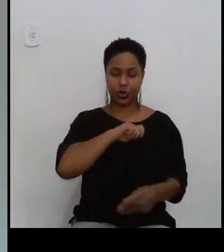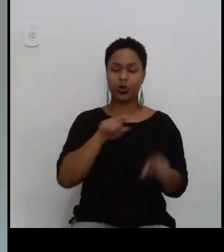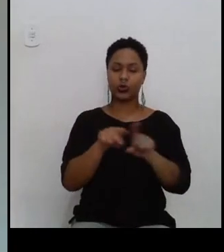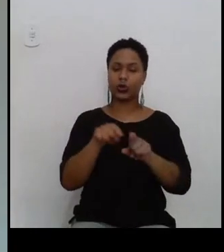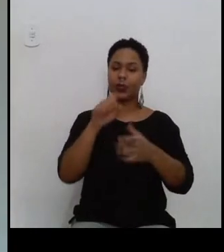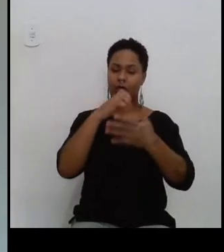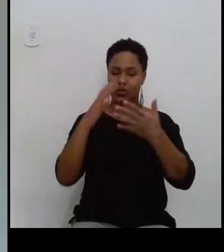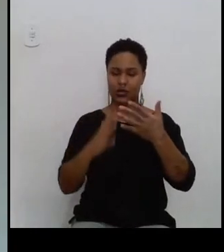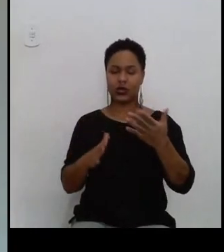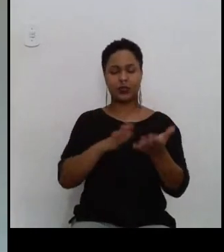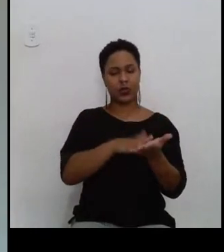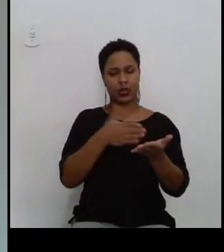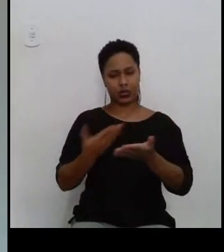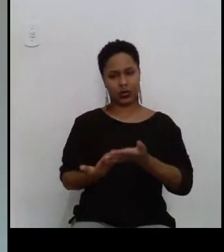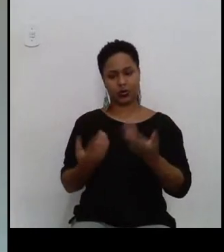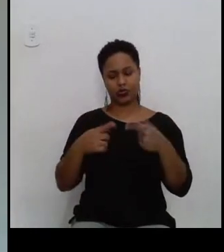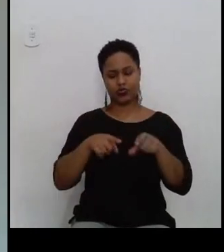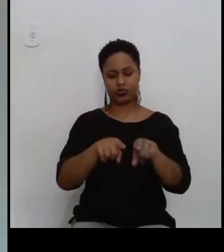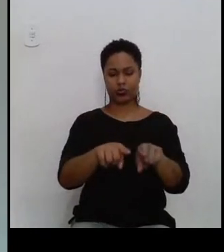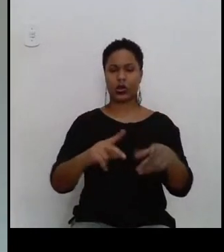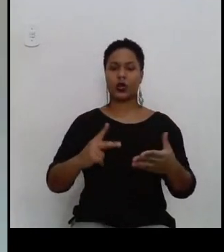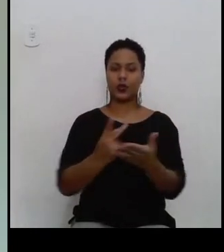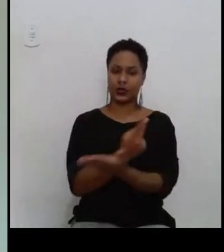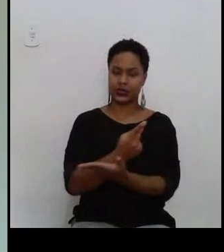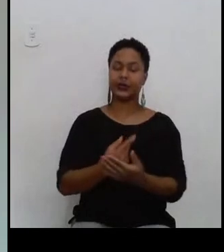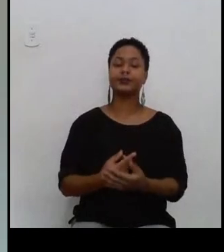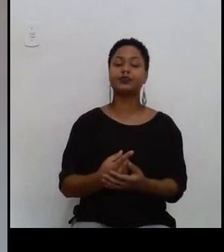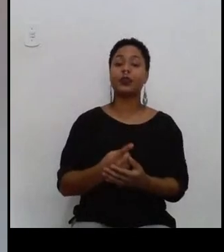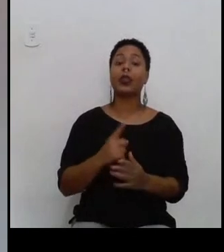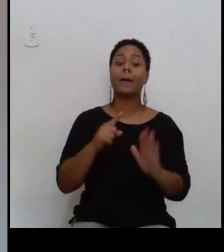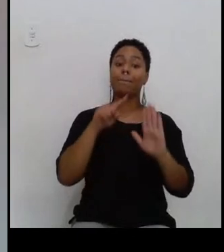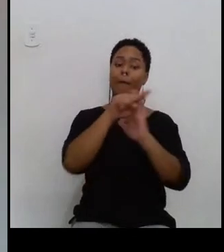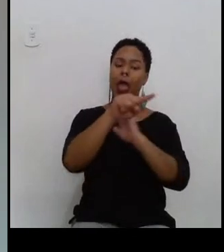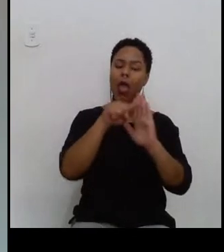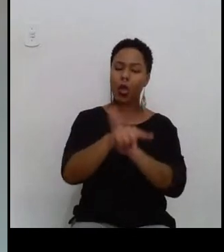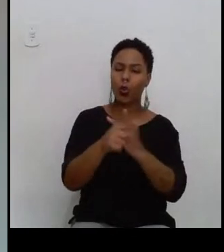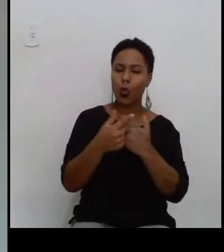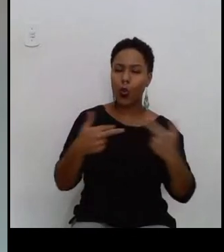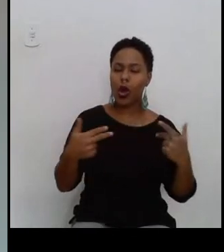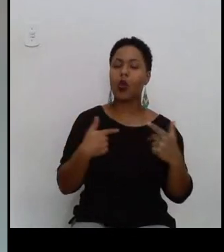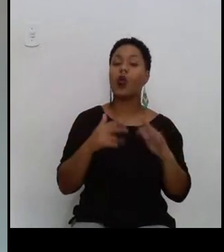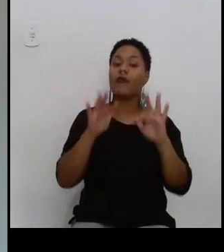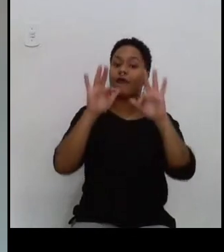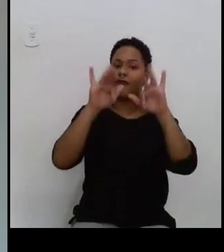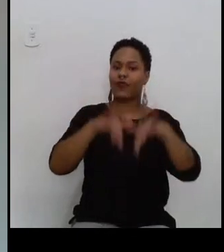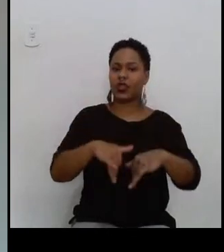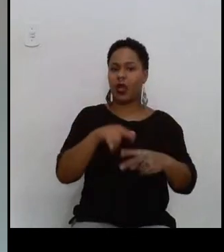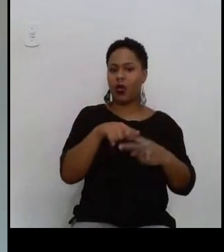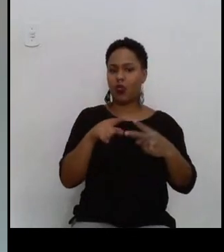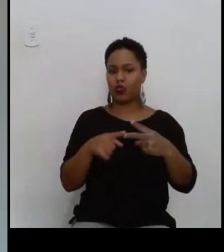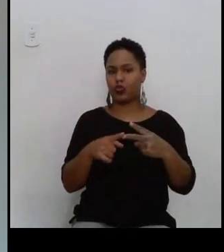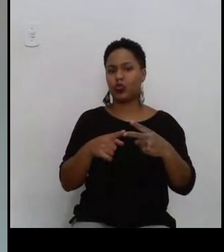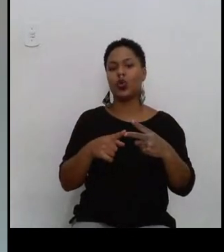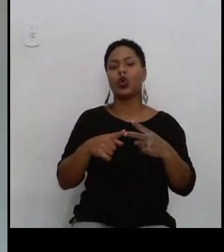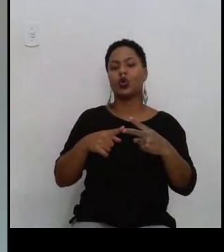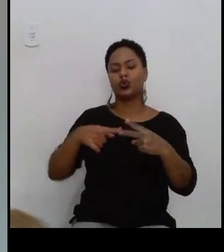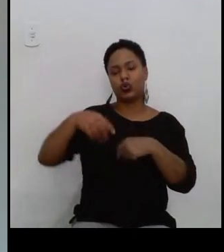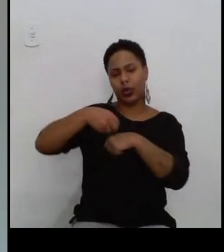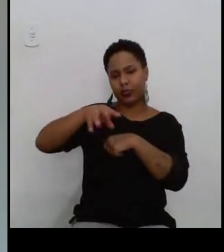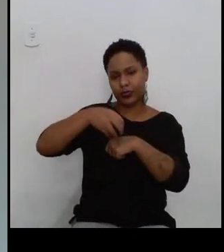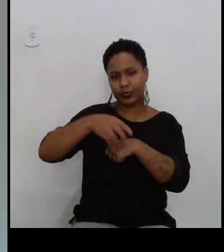simultaneamente as perguntas quais perfumes ao final das duas falas e pode mandar pelo chat